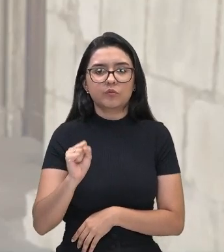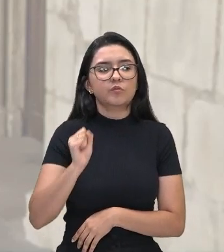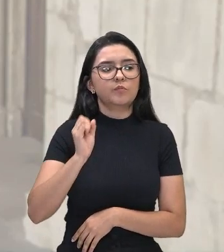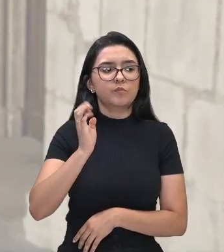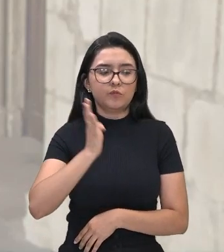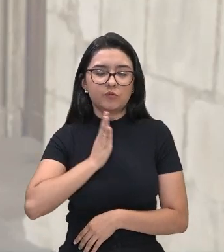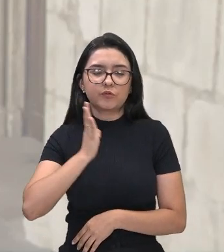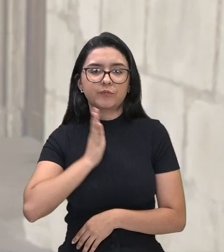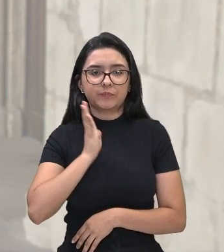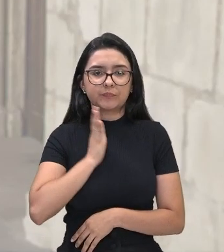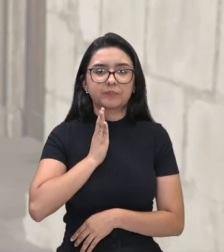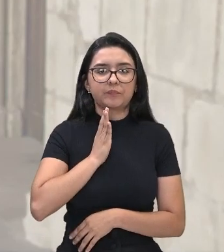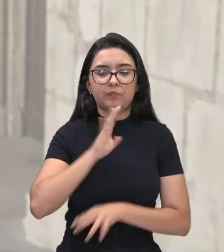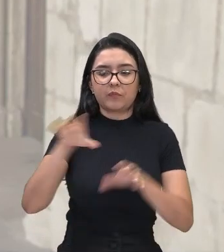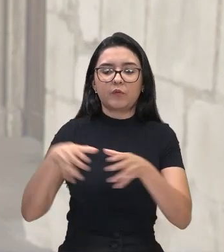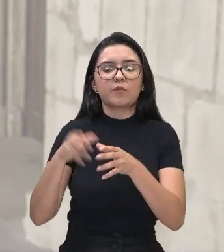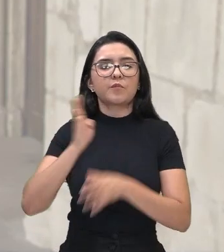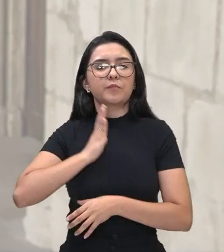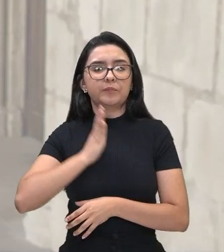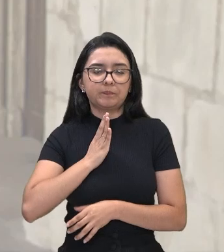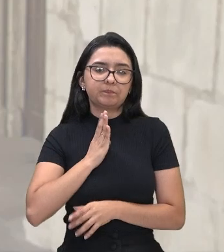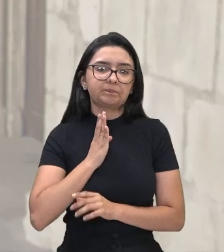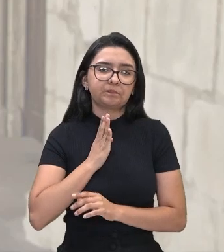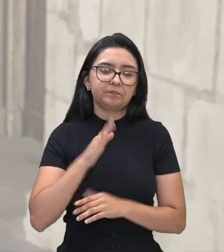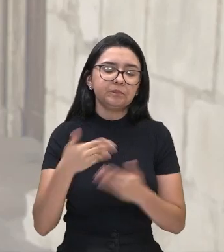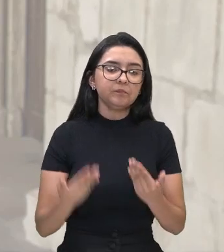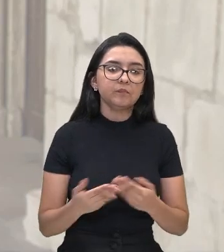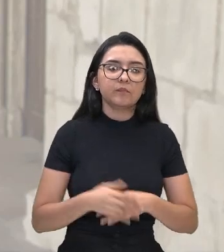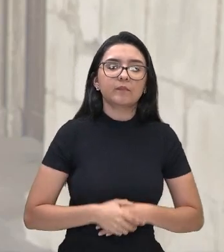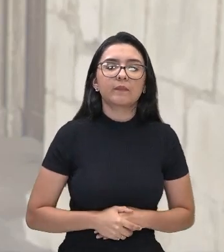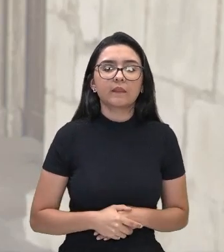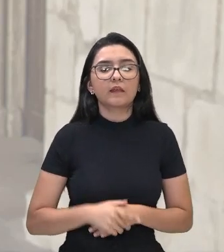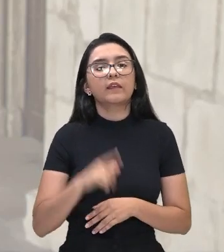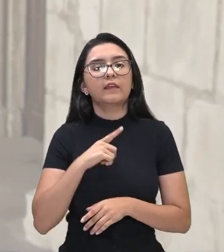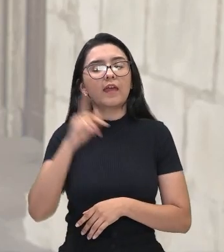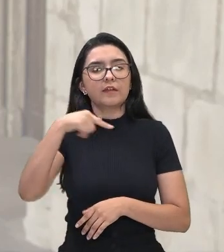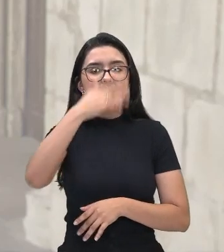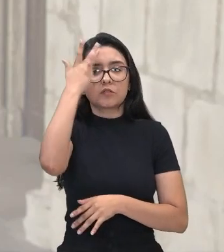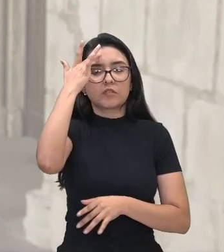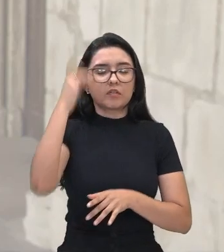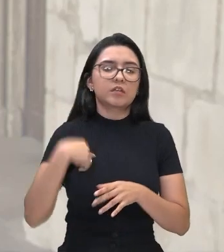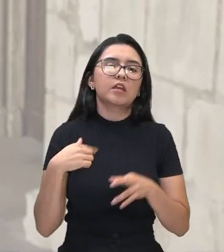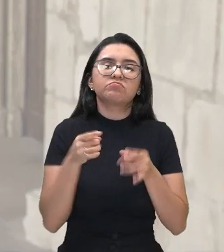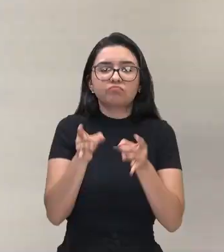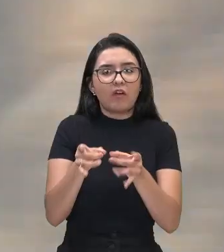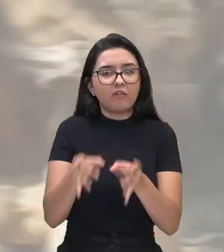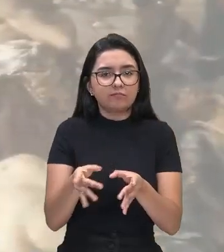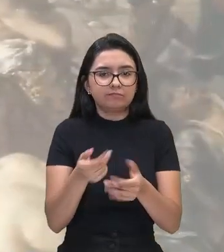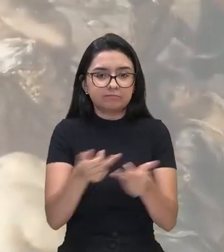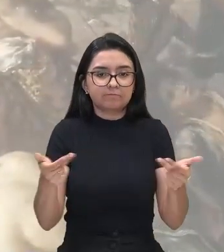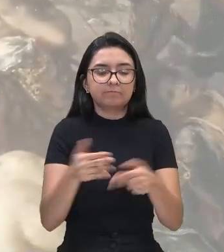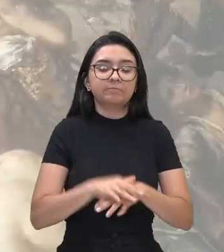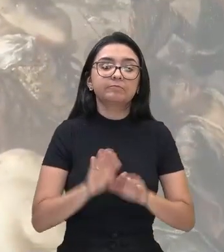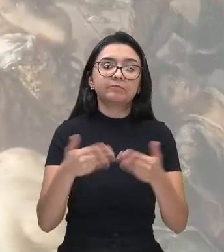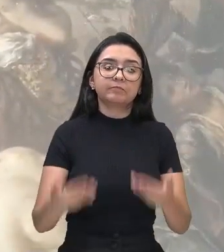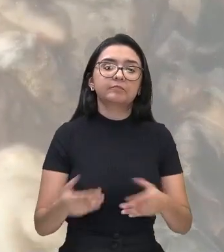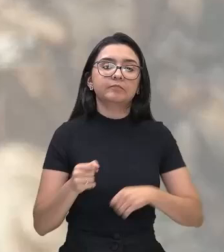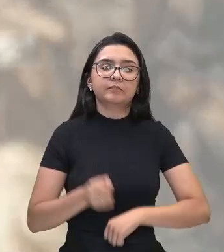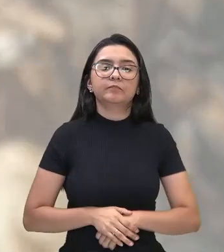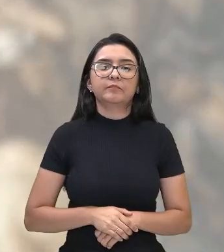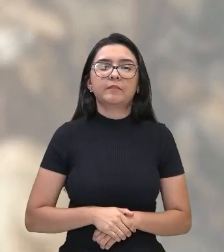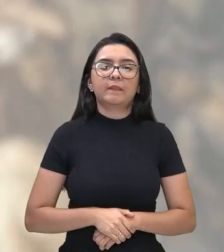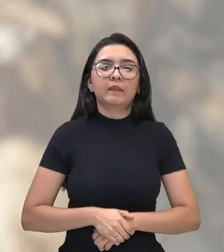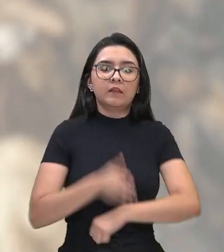burgos, os burgueses, que posteriormente vai denominar ali os comerciantes. Então, mais uma vez, Idade Média,